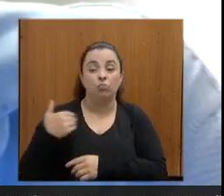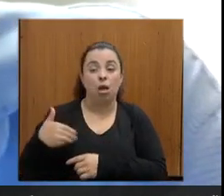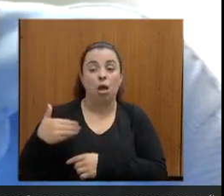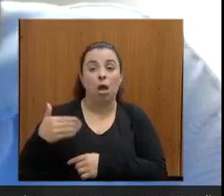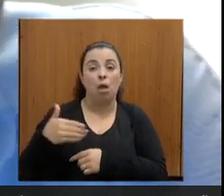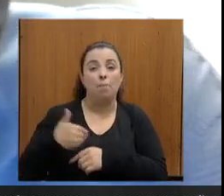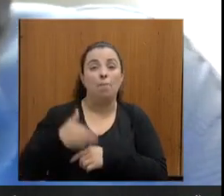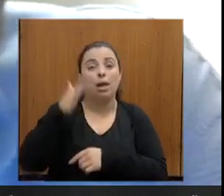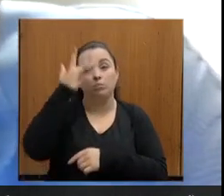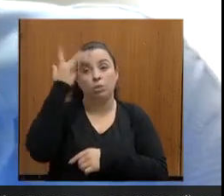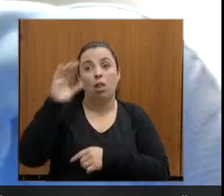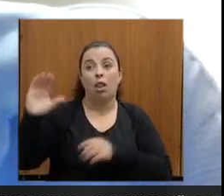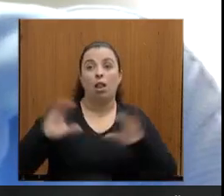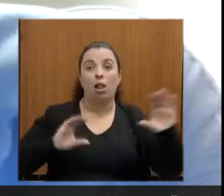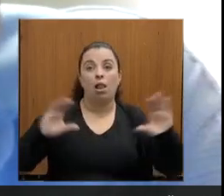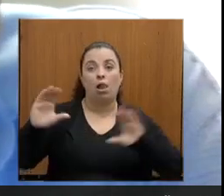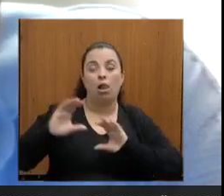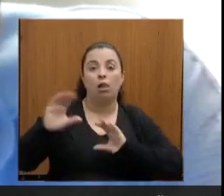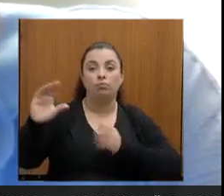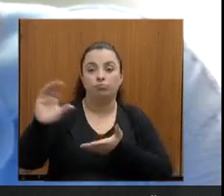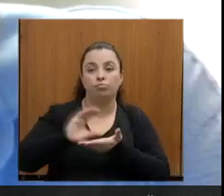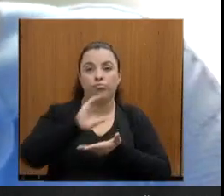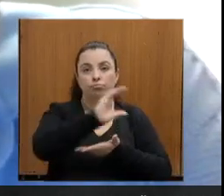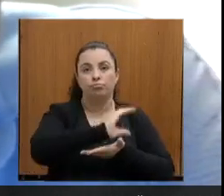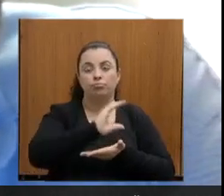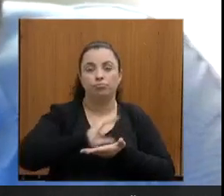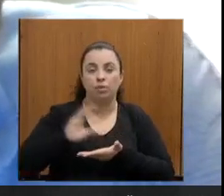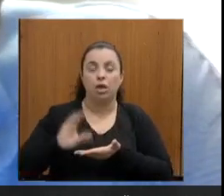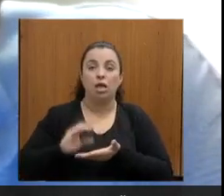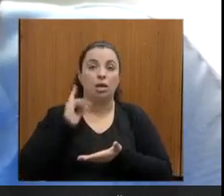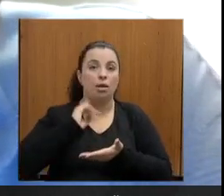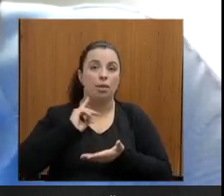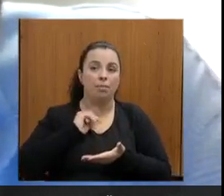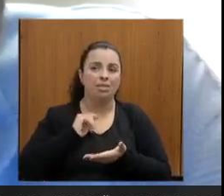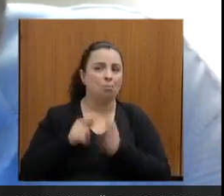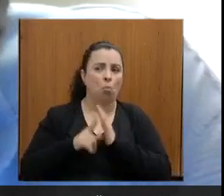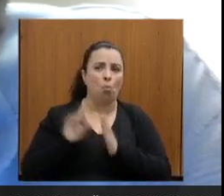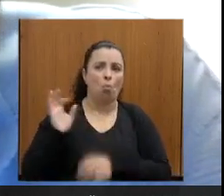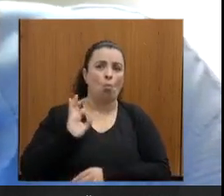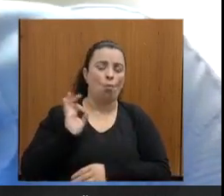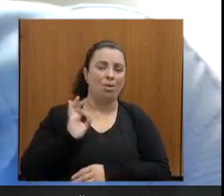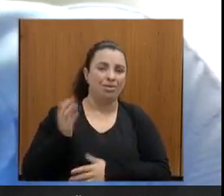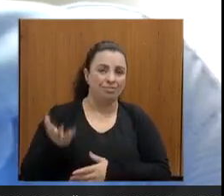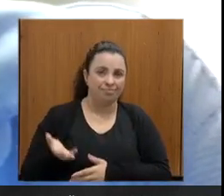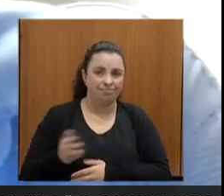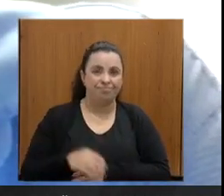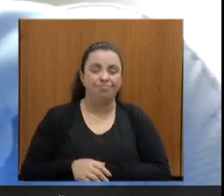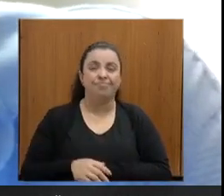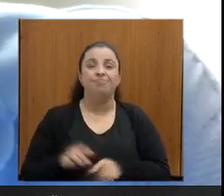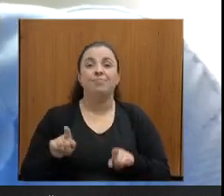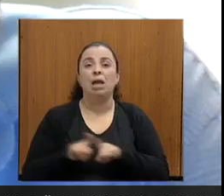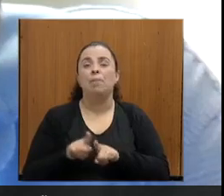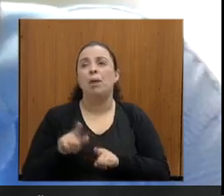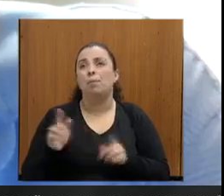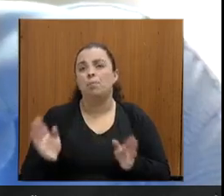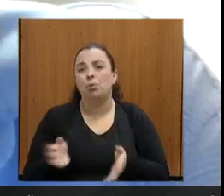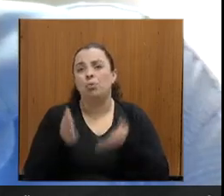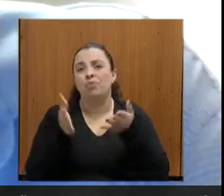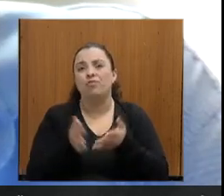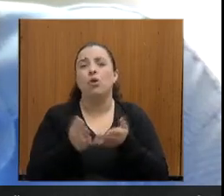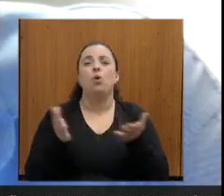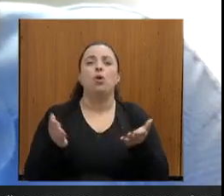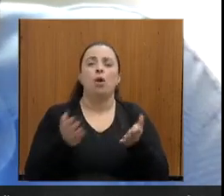fornecedores que antes aqui no estado não tinha promoveu e verticalização de cabeça produtiva